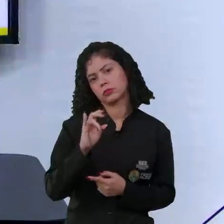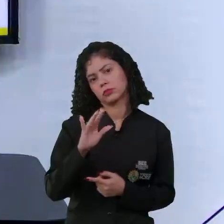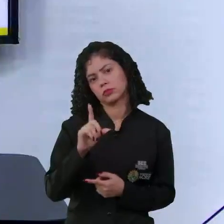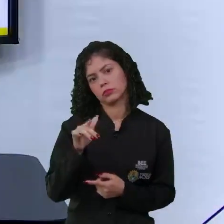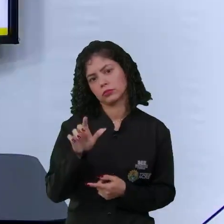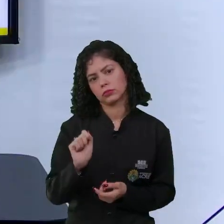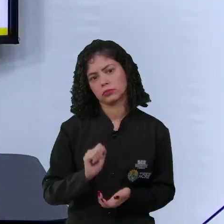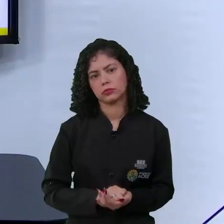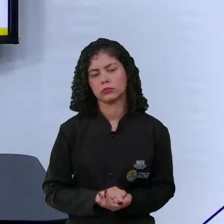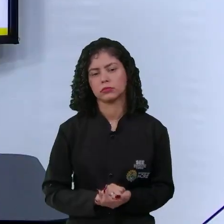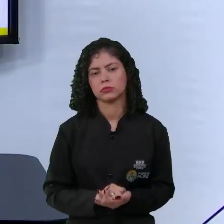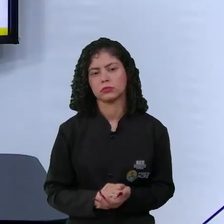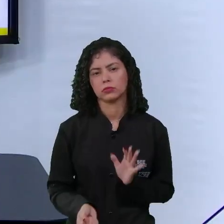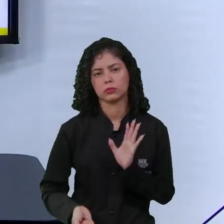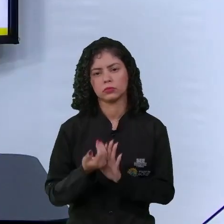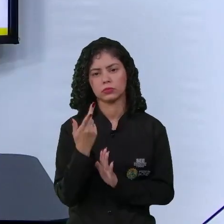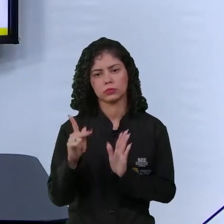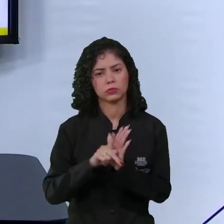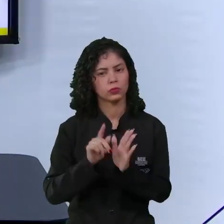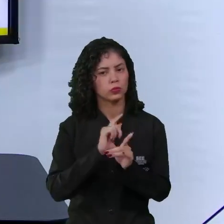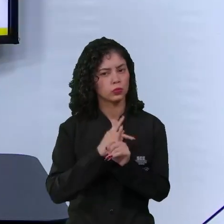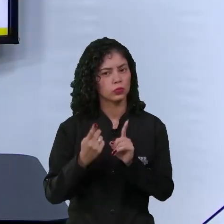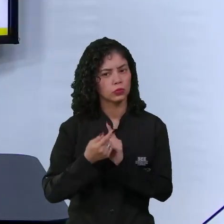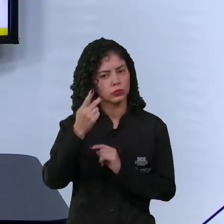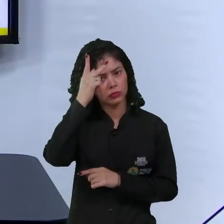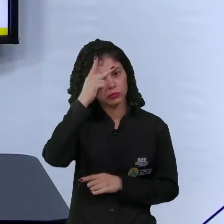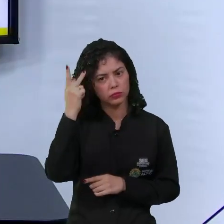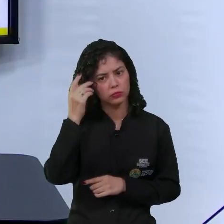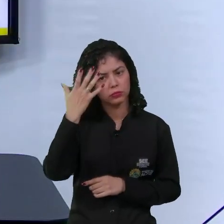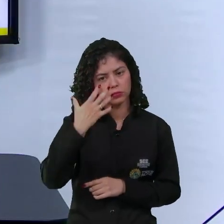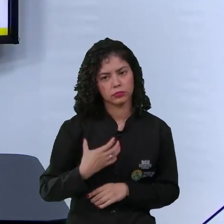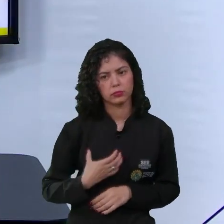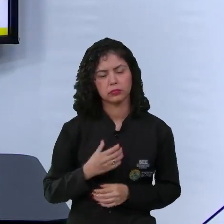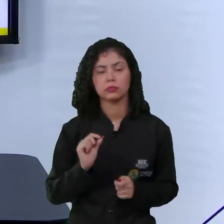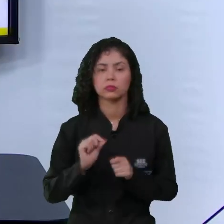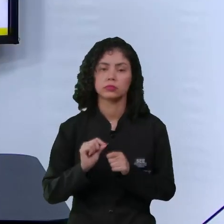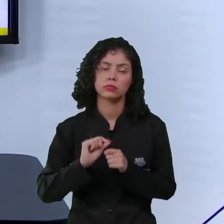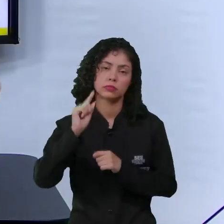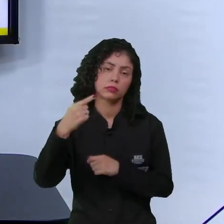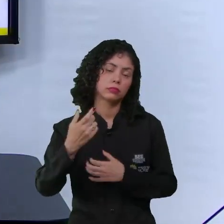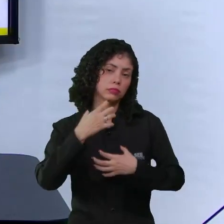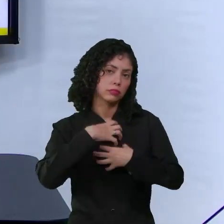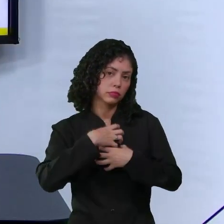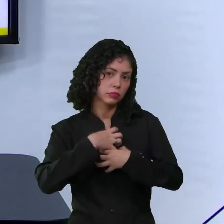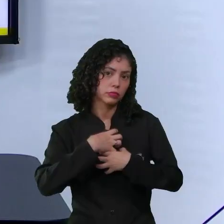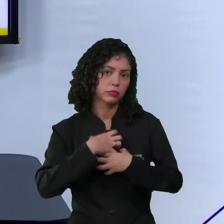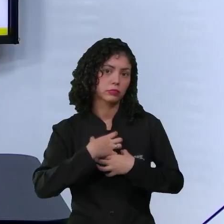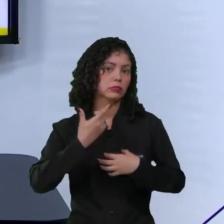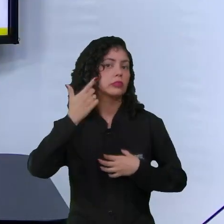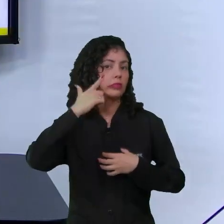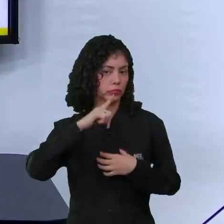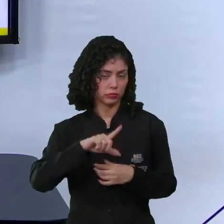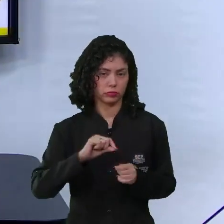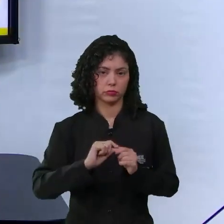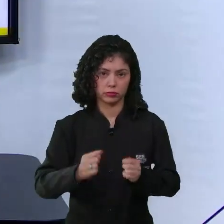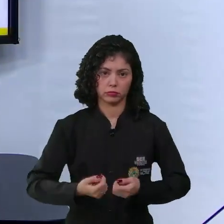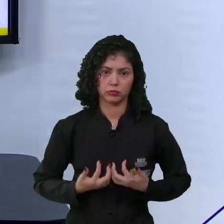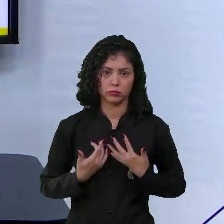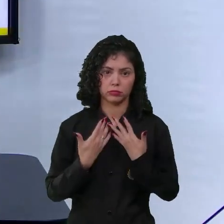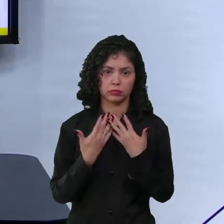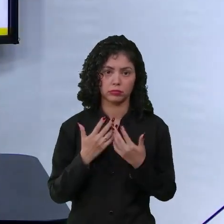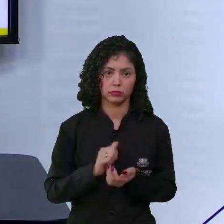Concretização da criação pessoal. Eu vou fazer aquilo em que eu consigo